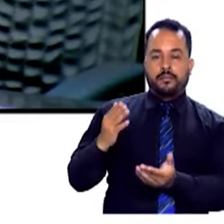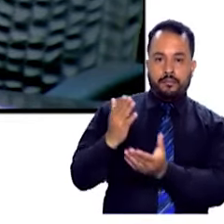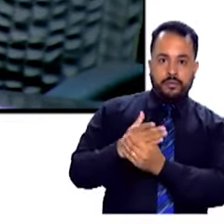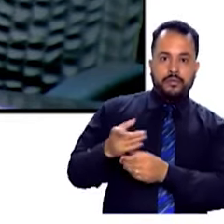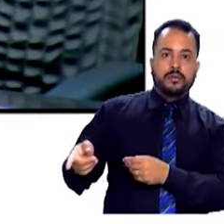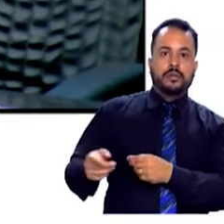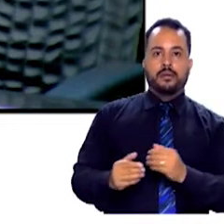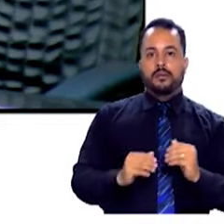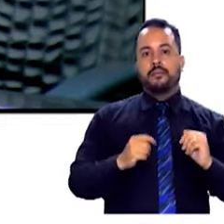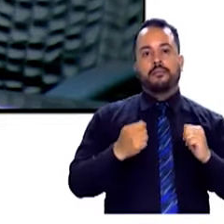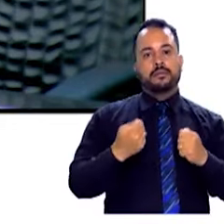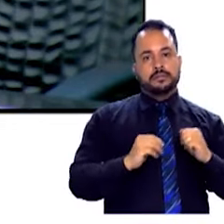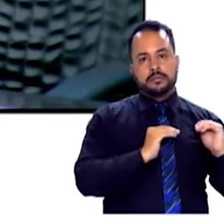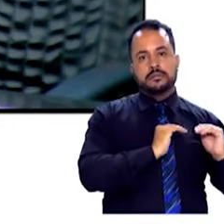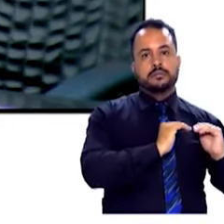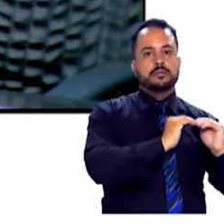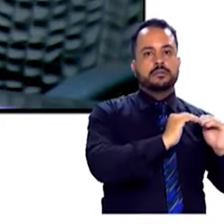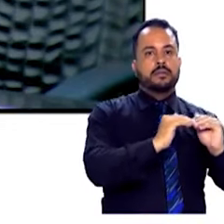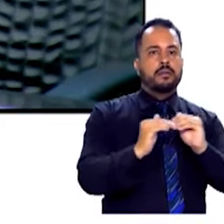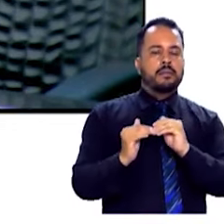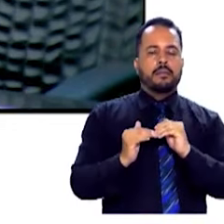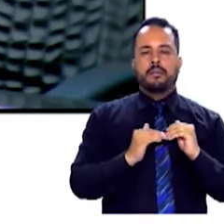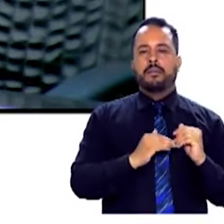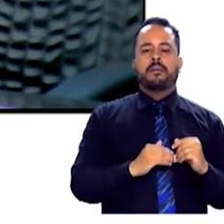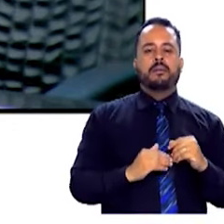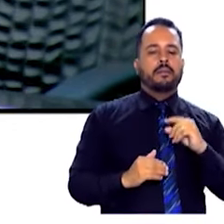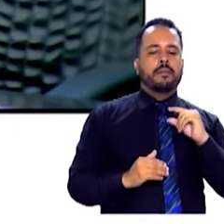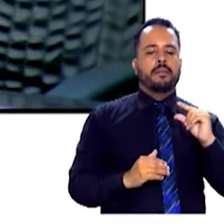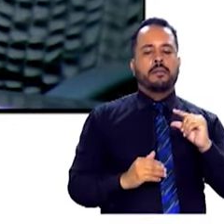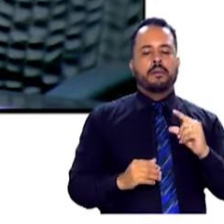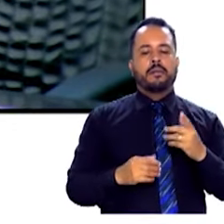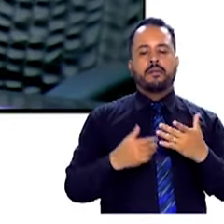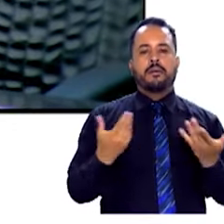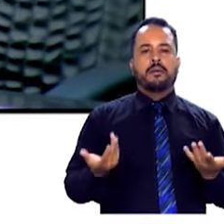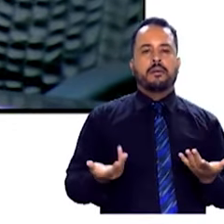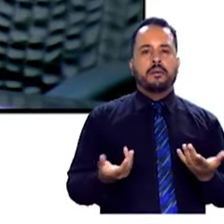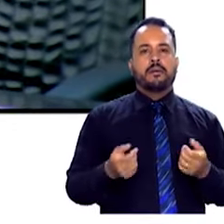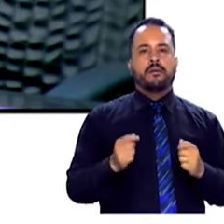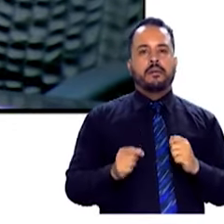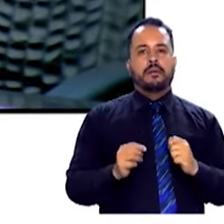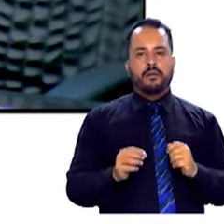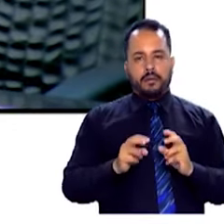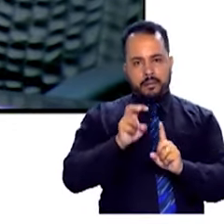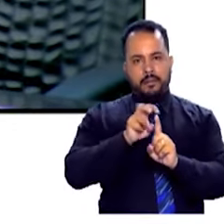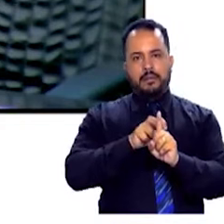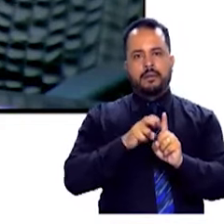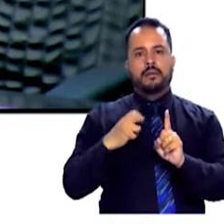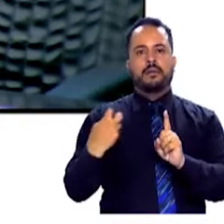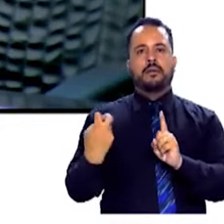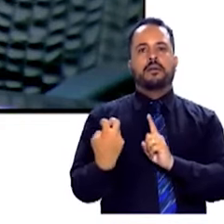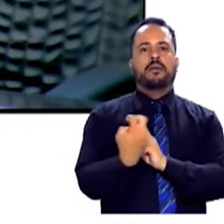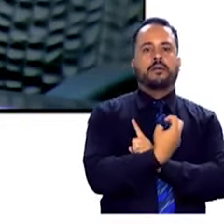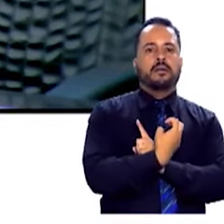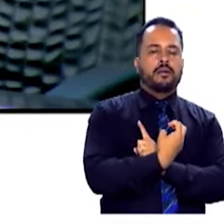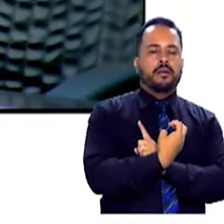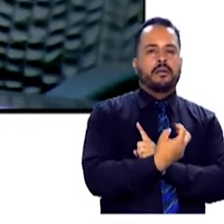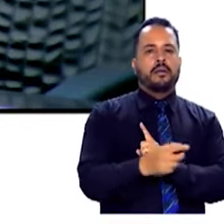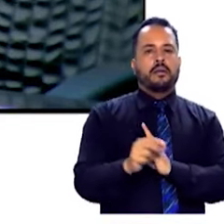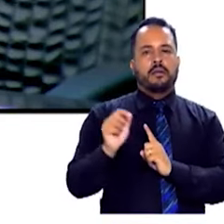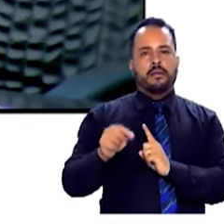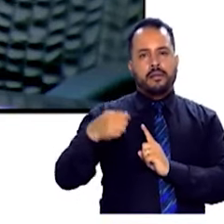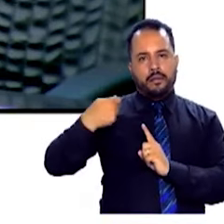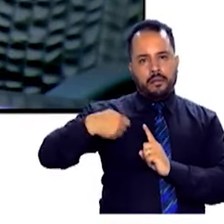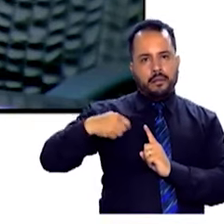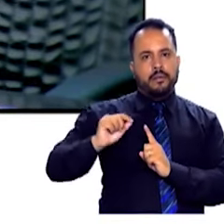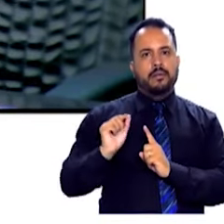reforçado sobre essa Pouca importância e não os motivos e portanto esse corum qualificado também é uma forma de contrabalançar a inexigibilidade